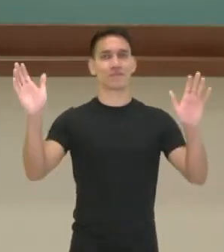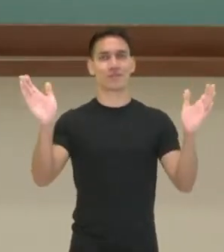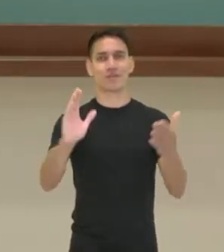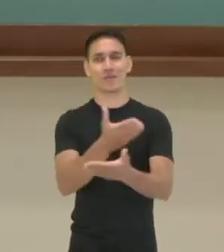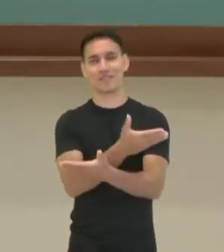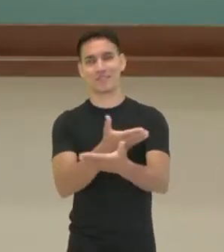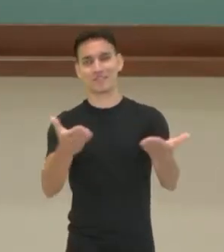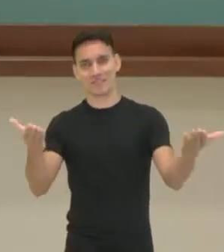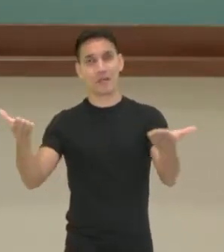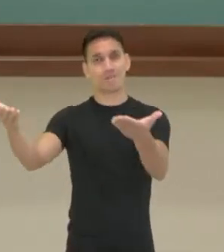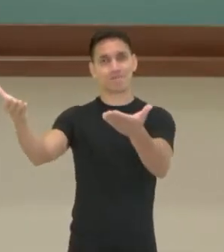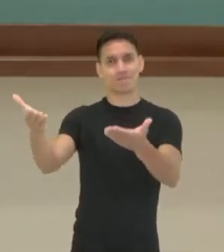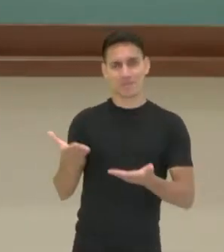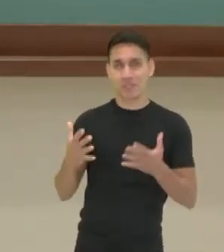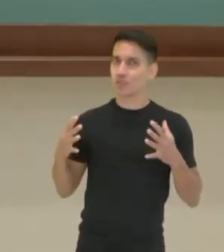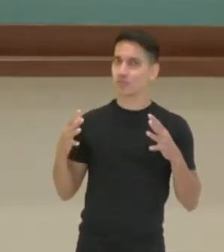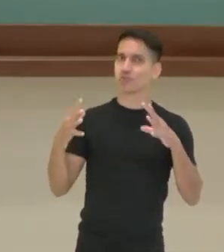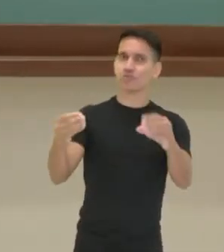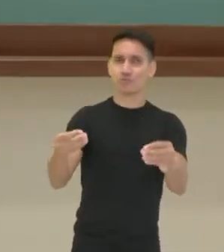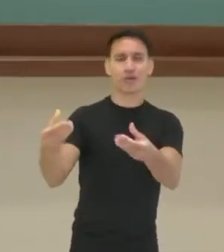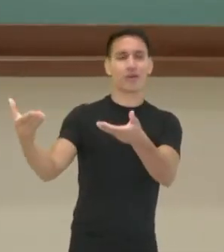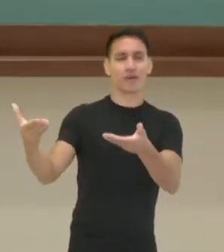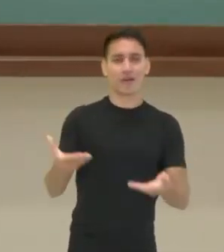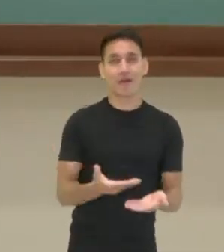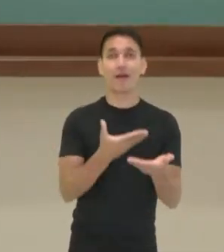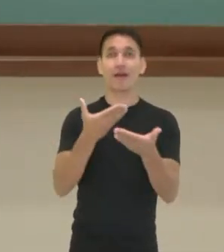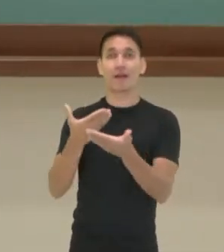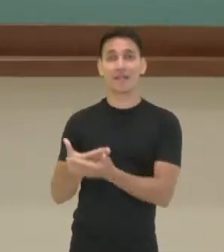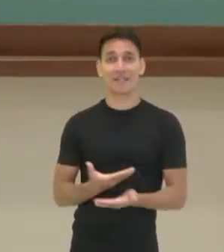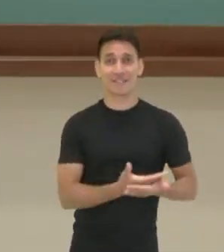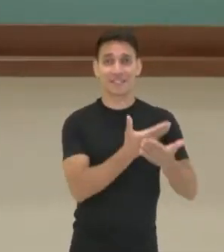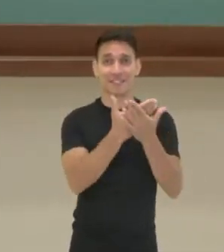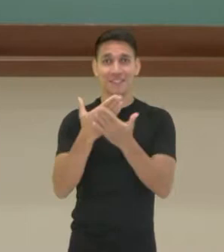Olá! Sejam todos e todas muito